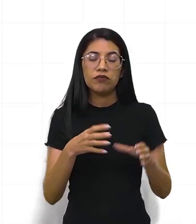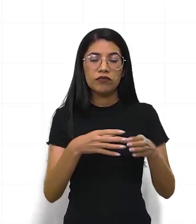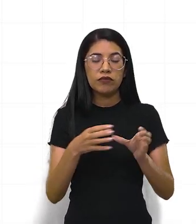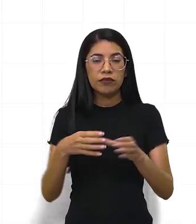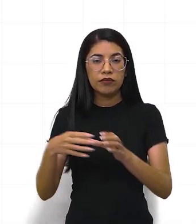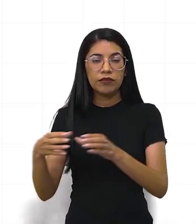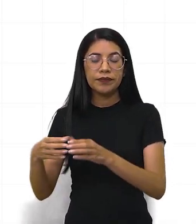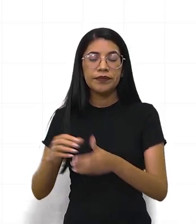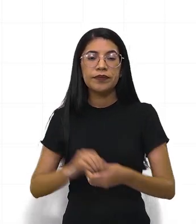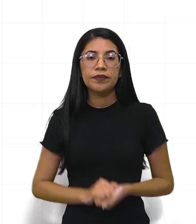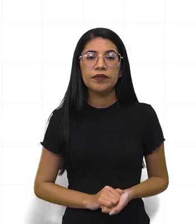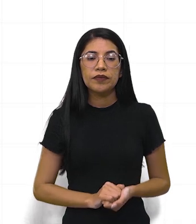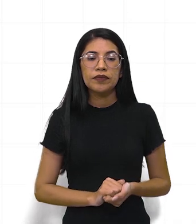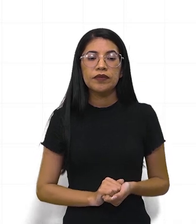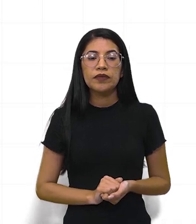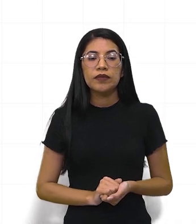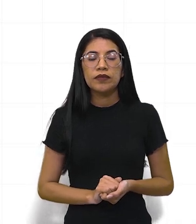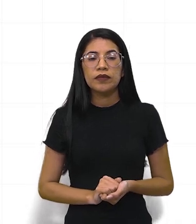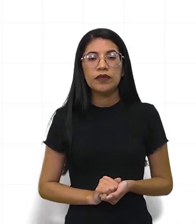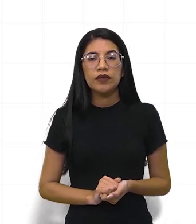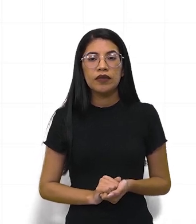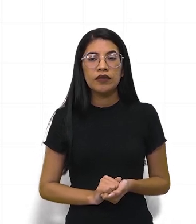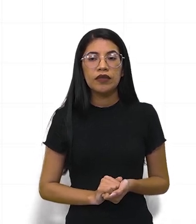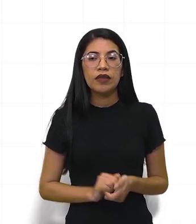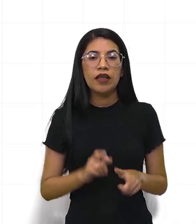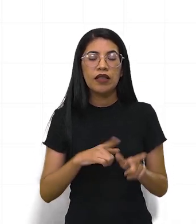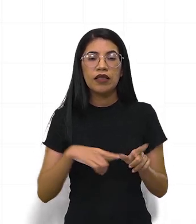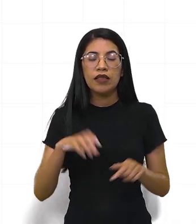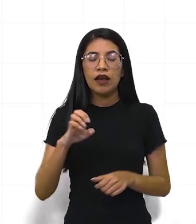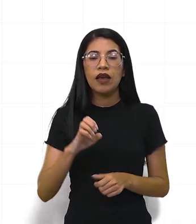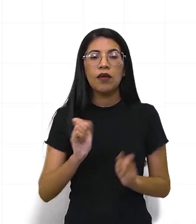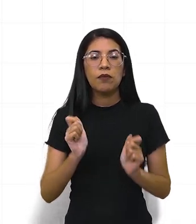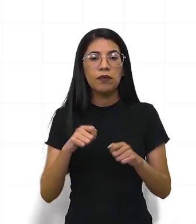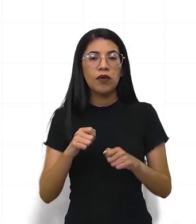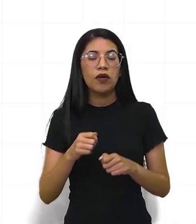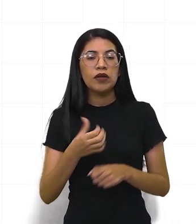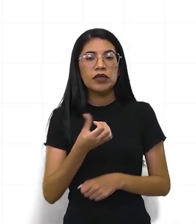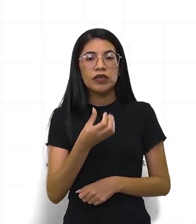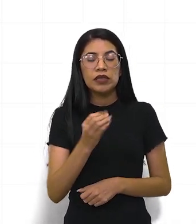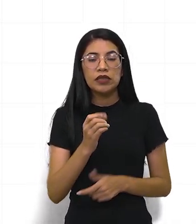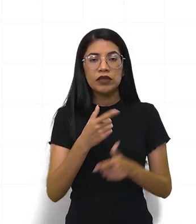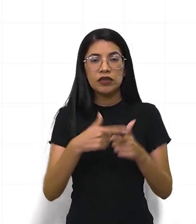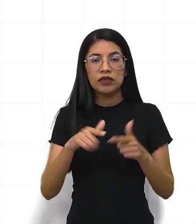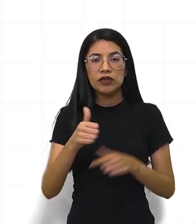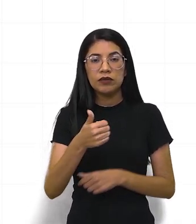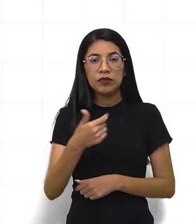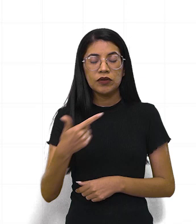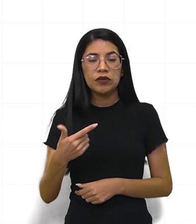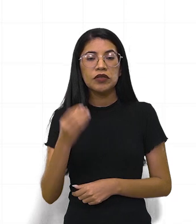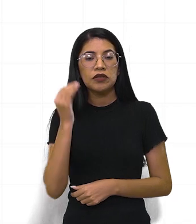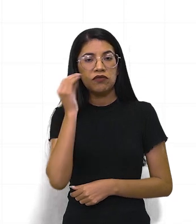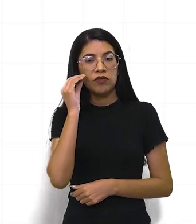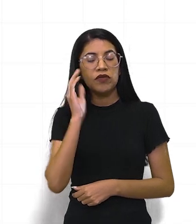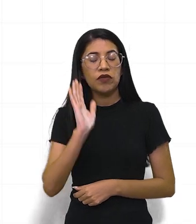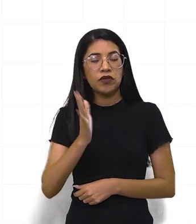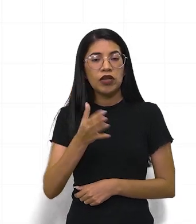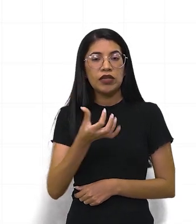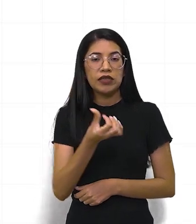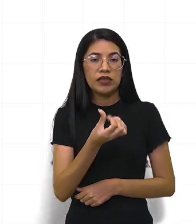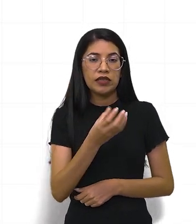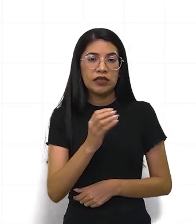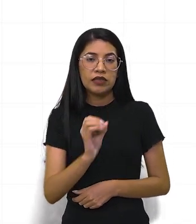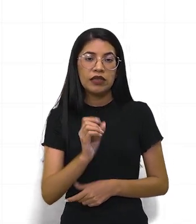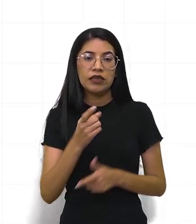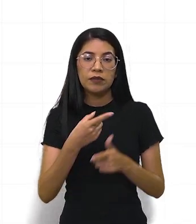E, podemos dizer que o número 60 é divisível por 12? Sim, a gente acabou de verificar, 60